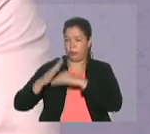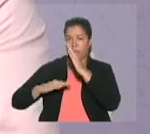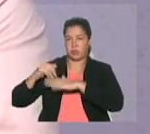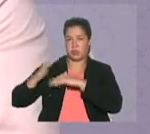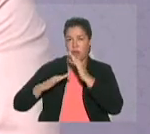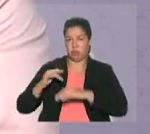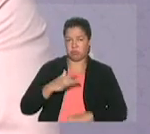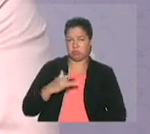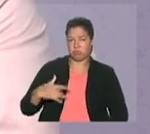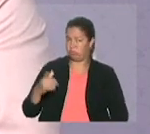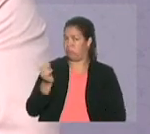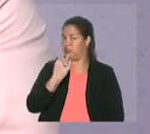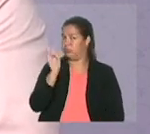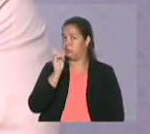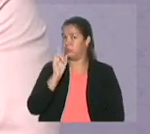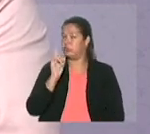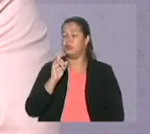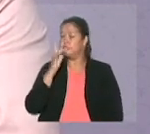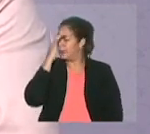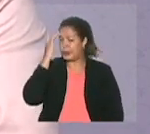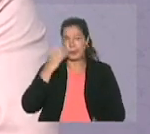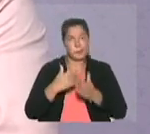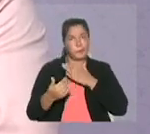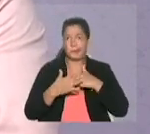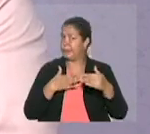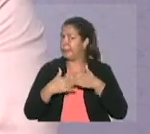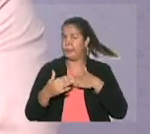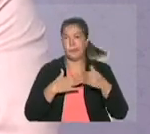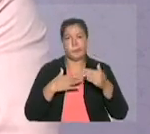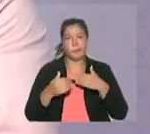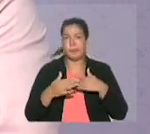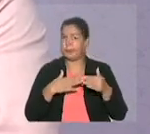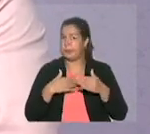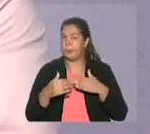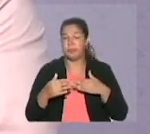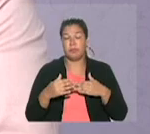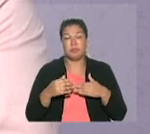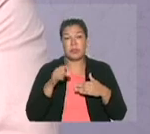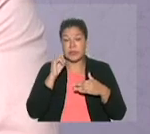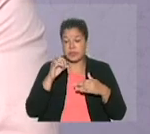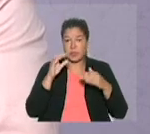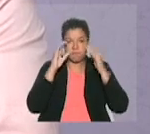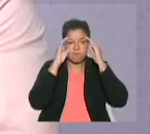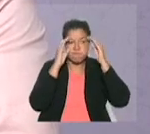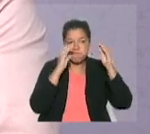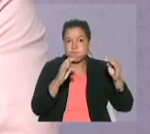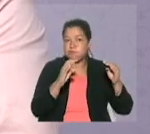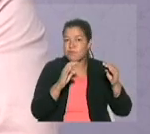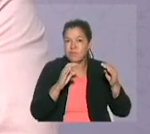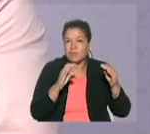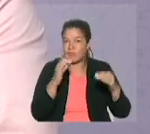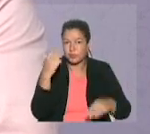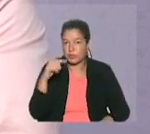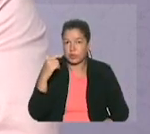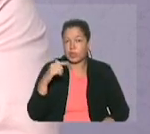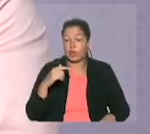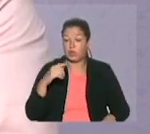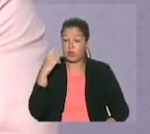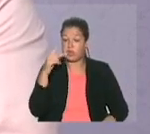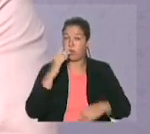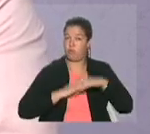os profissionais. E ao você não respeitar isso, a sua prática profissional acaba